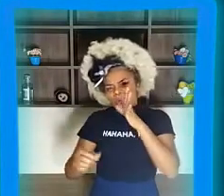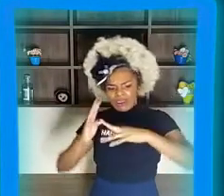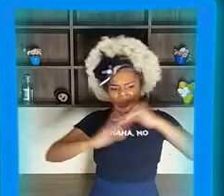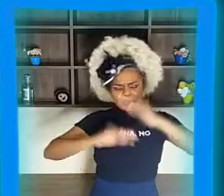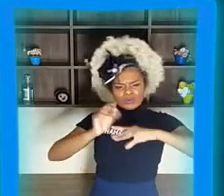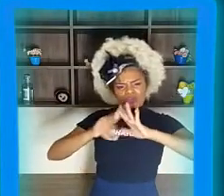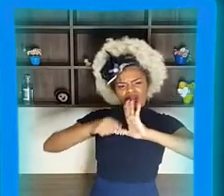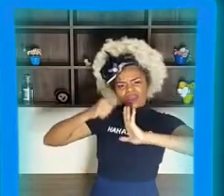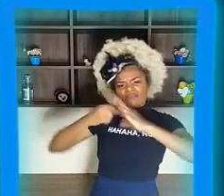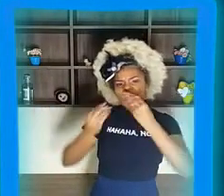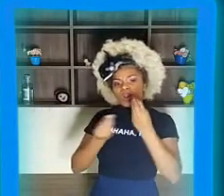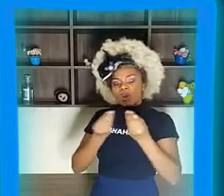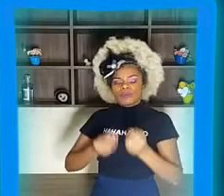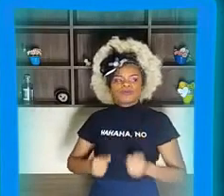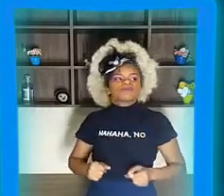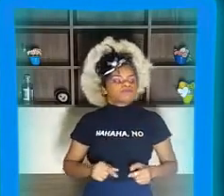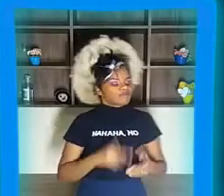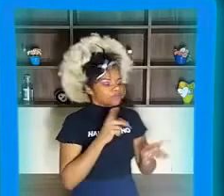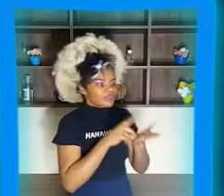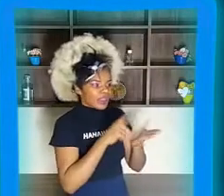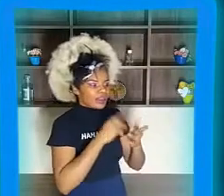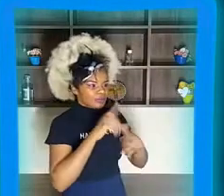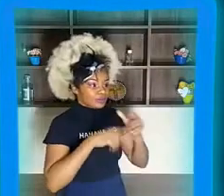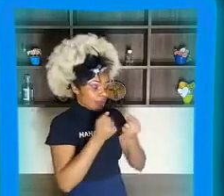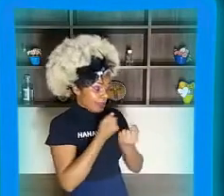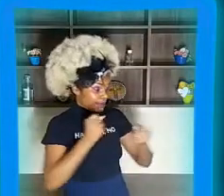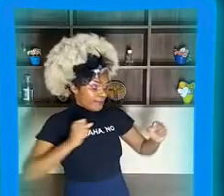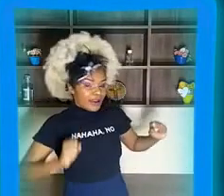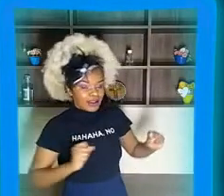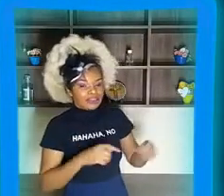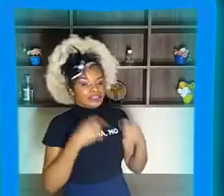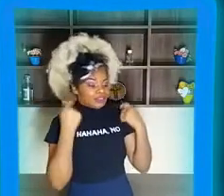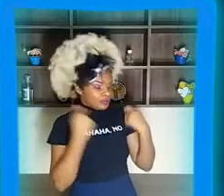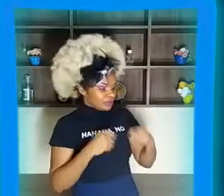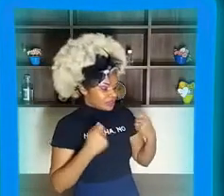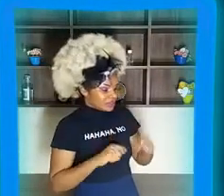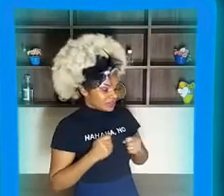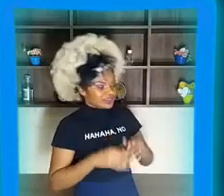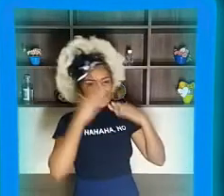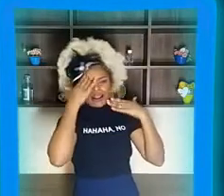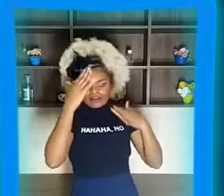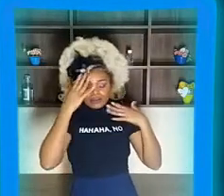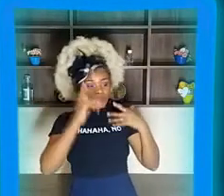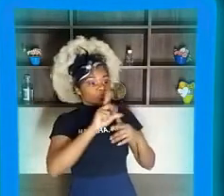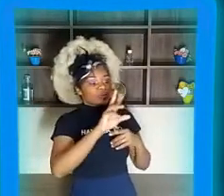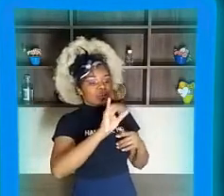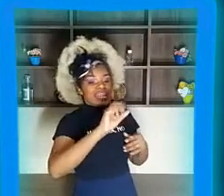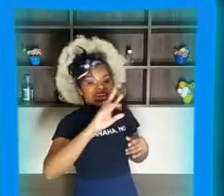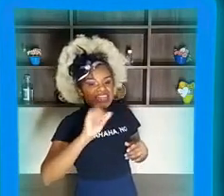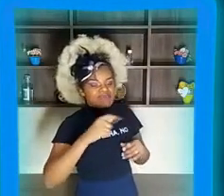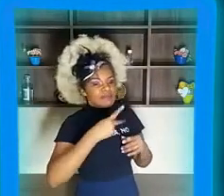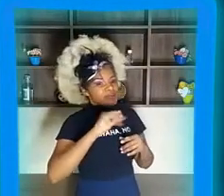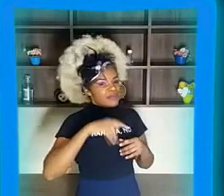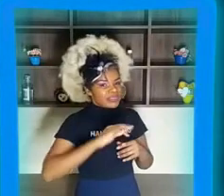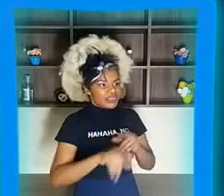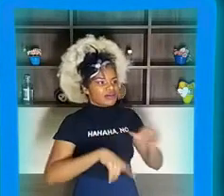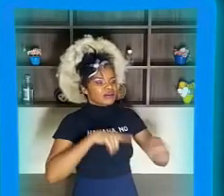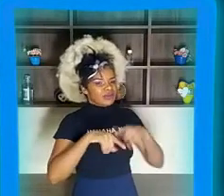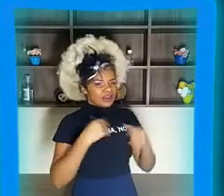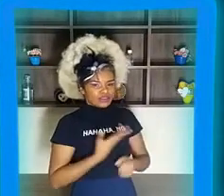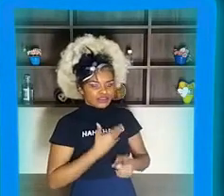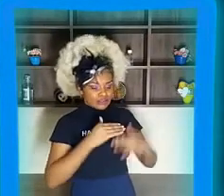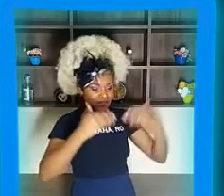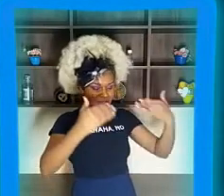vídeo? É, realmente é um trabalho enorme. A gente tem que agradecer muito a Lívia Pimentel, né? Uma trabalhadora nossa que está à